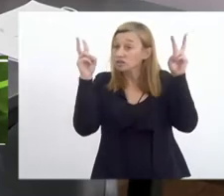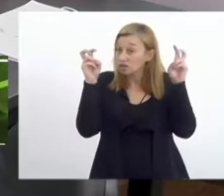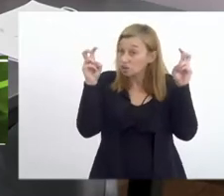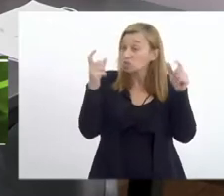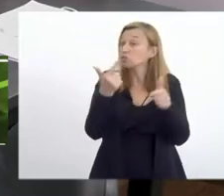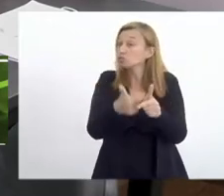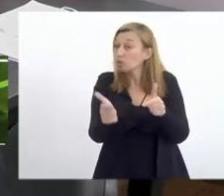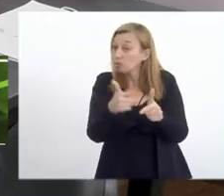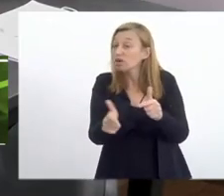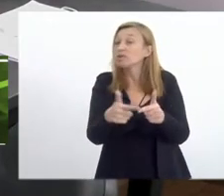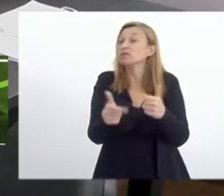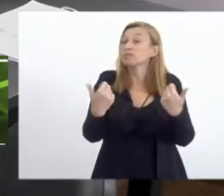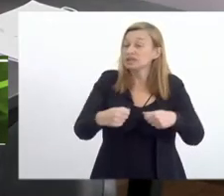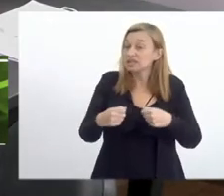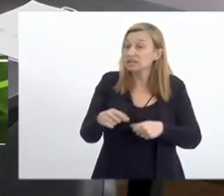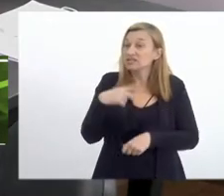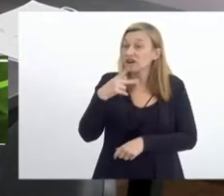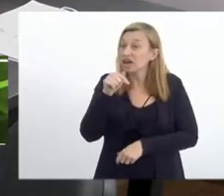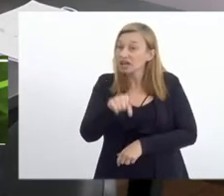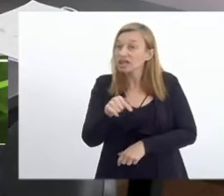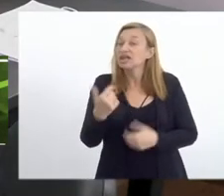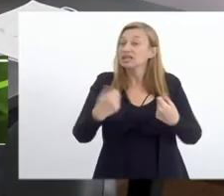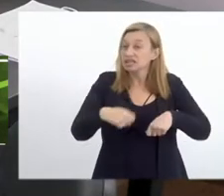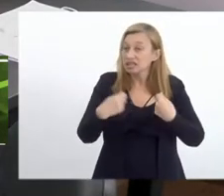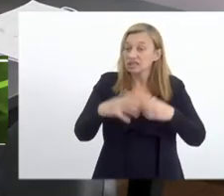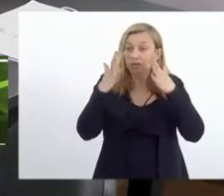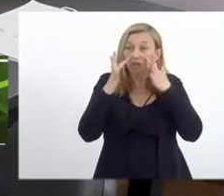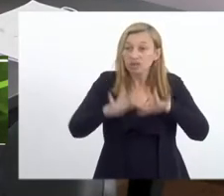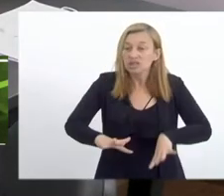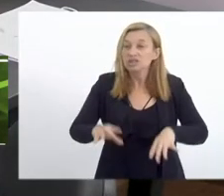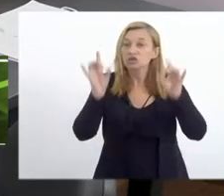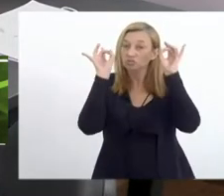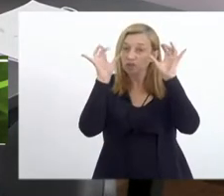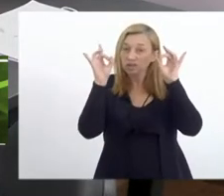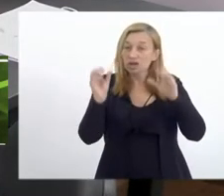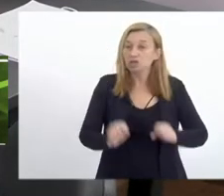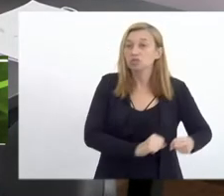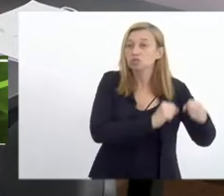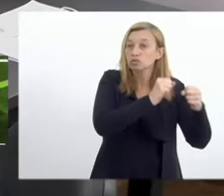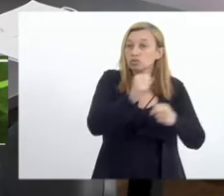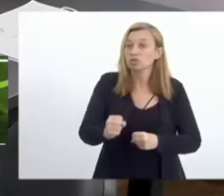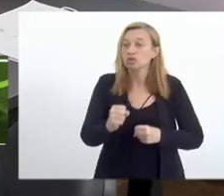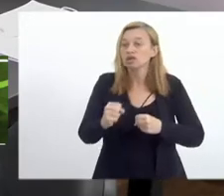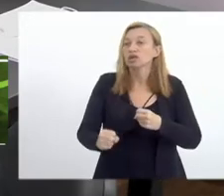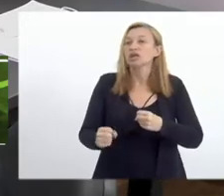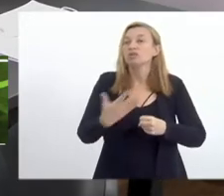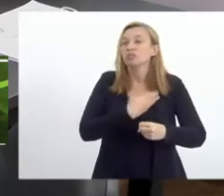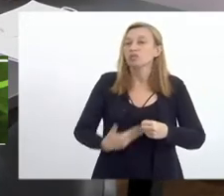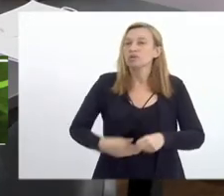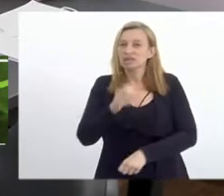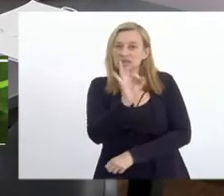também precisaria ser pautada aqui, que necessita de uma atenção especial do poder público, certo?